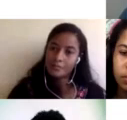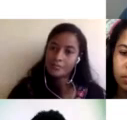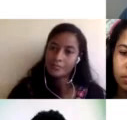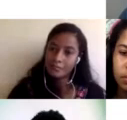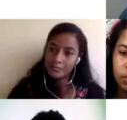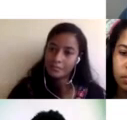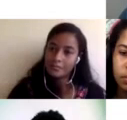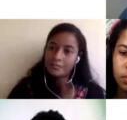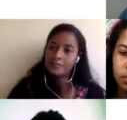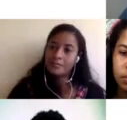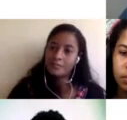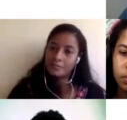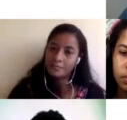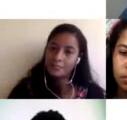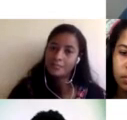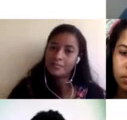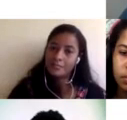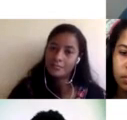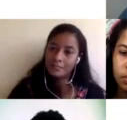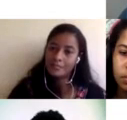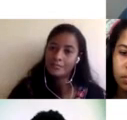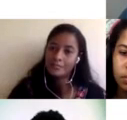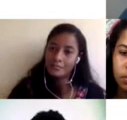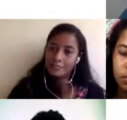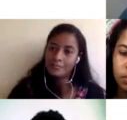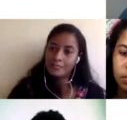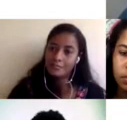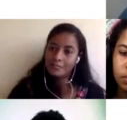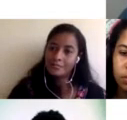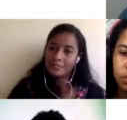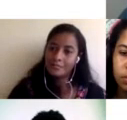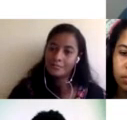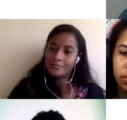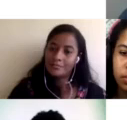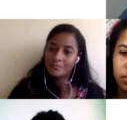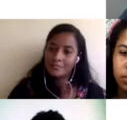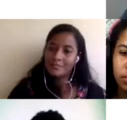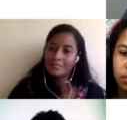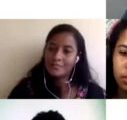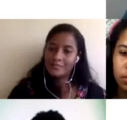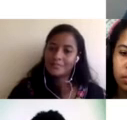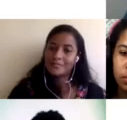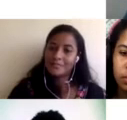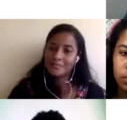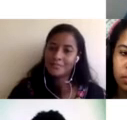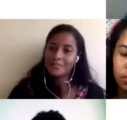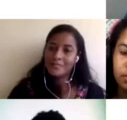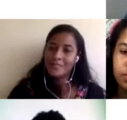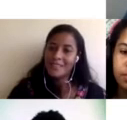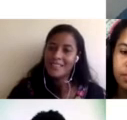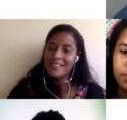essas novas dinâmicas e temos projetos a virem por aí. É